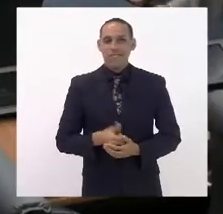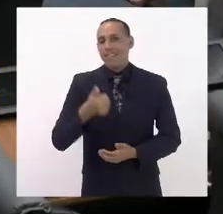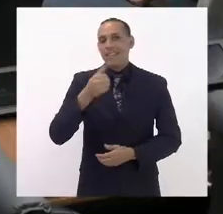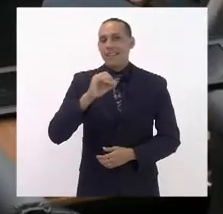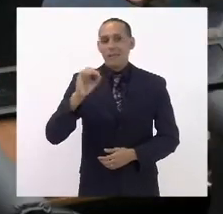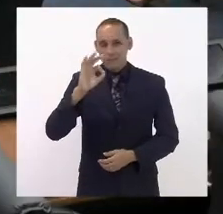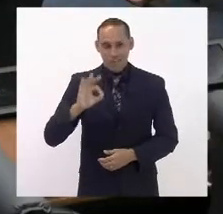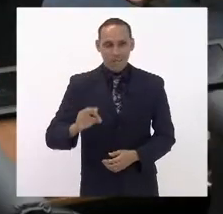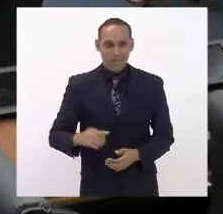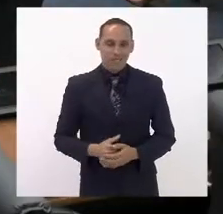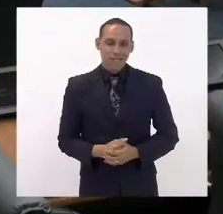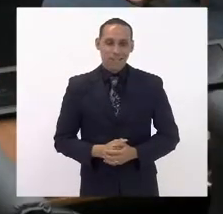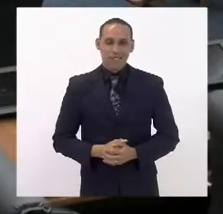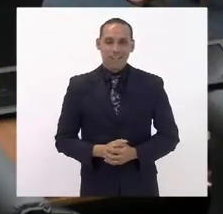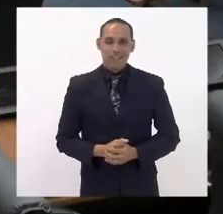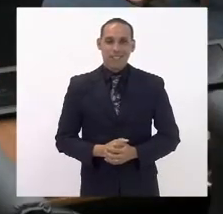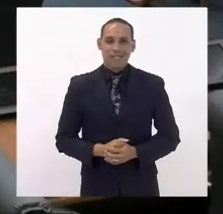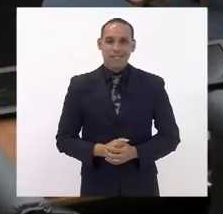100%.